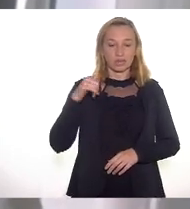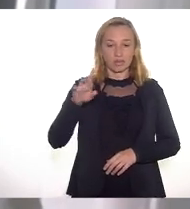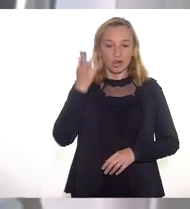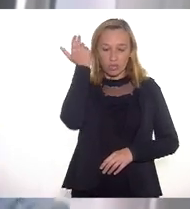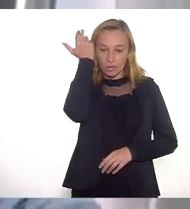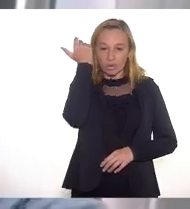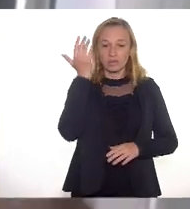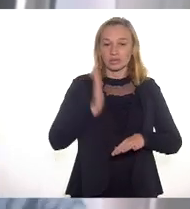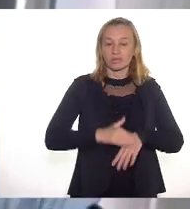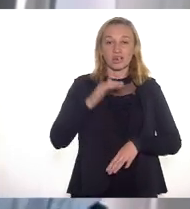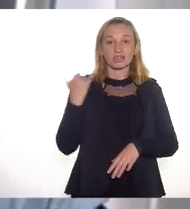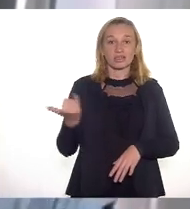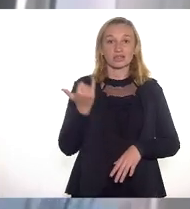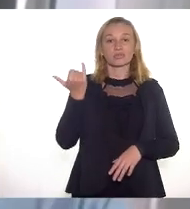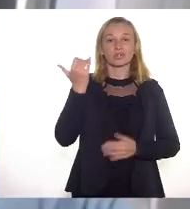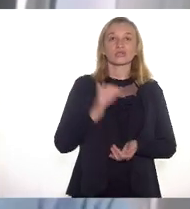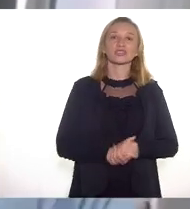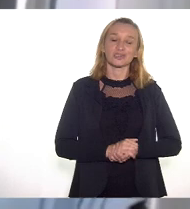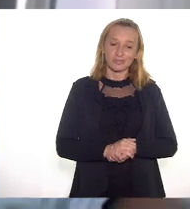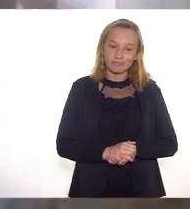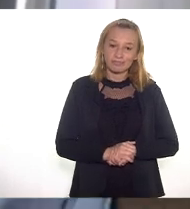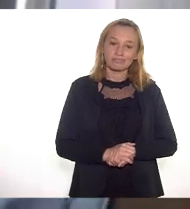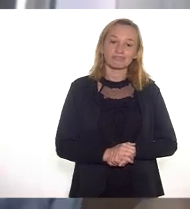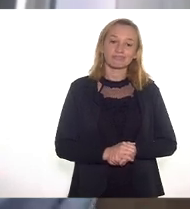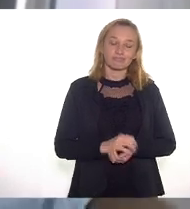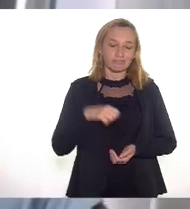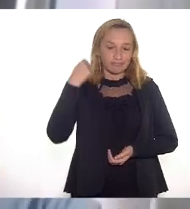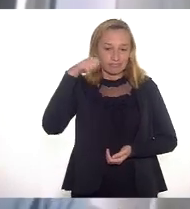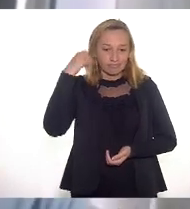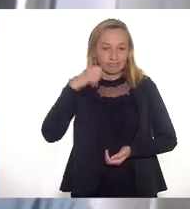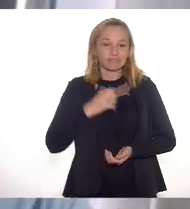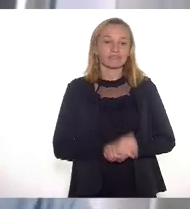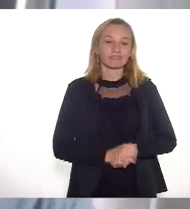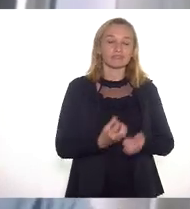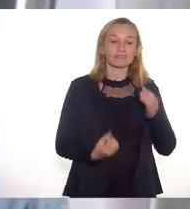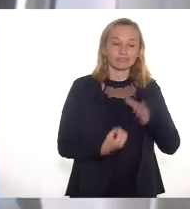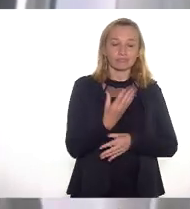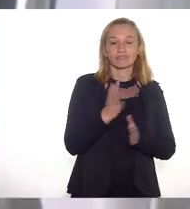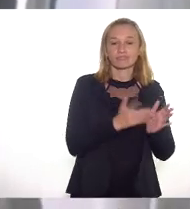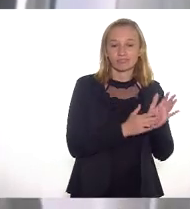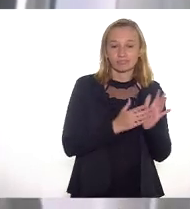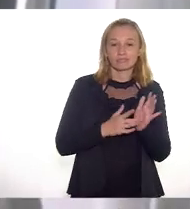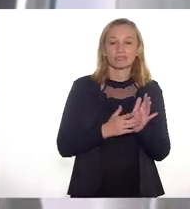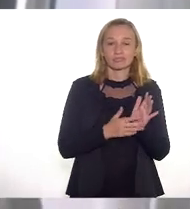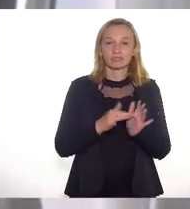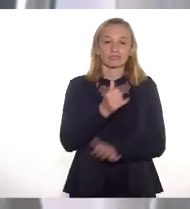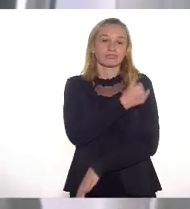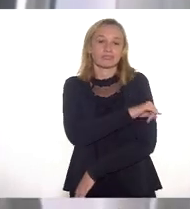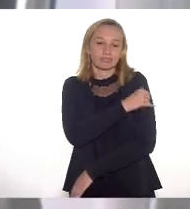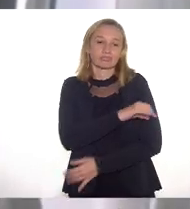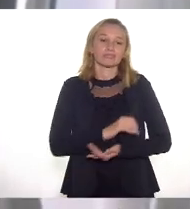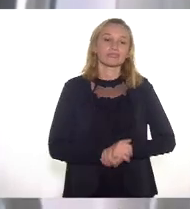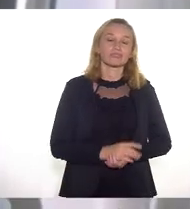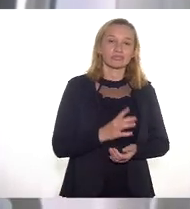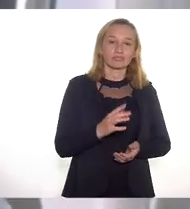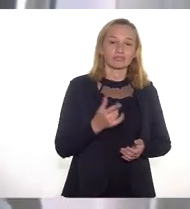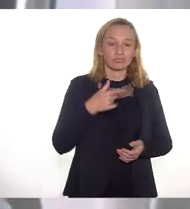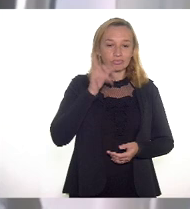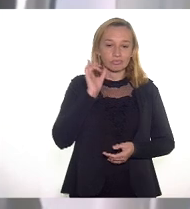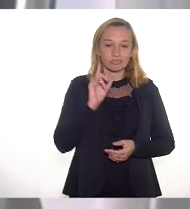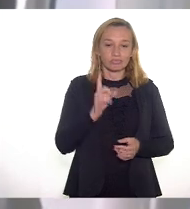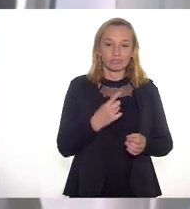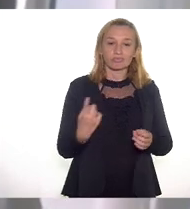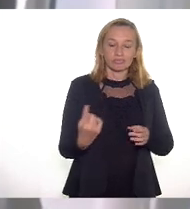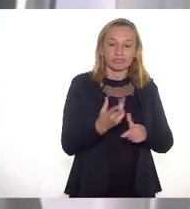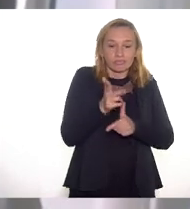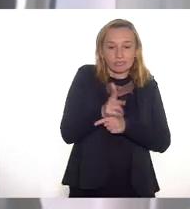e é um dos mais importantes artistas e quadros que promovem o samba no Rio de Janeiro. O Tiago Prata ontem promoveu a roda